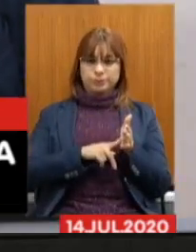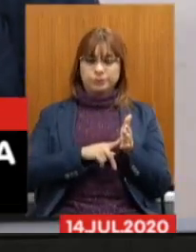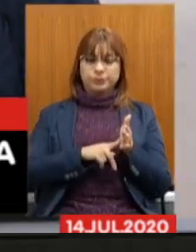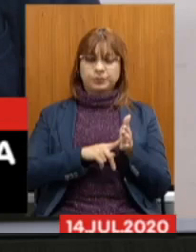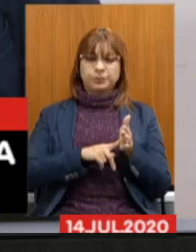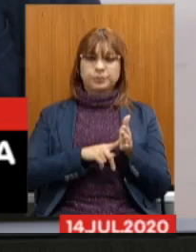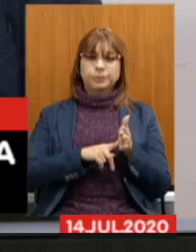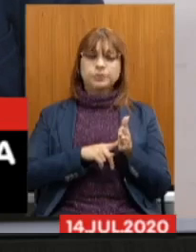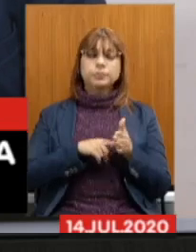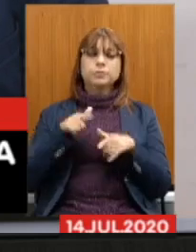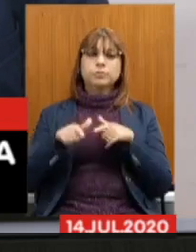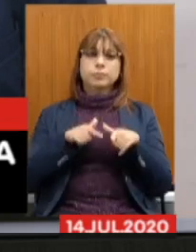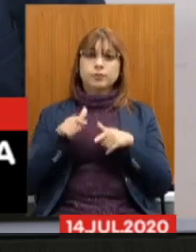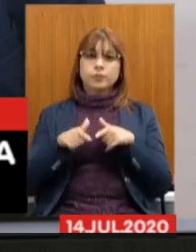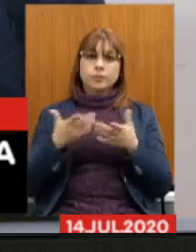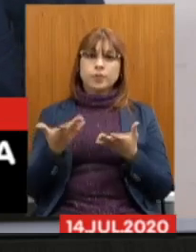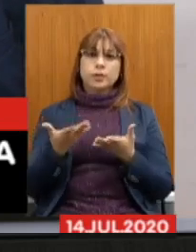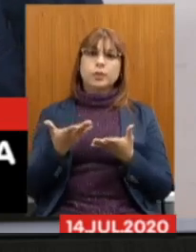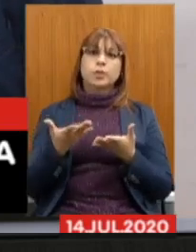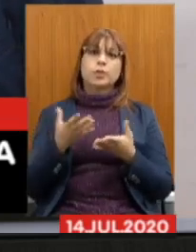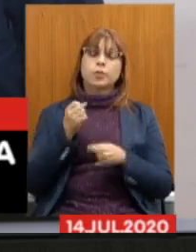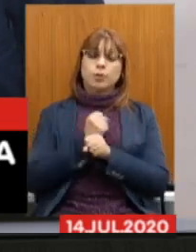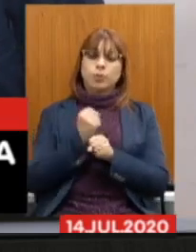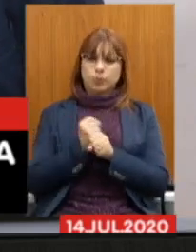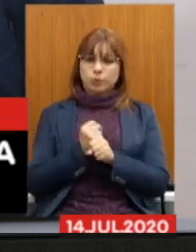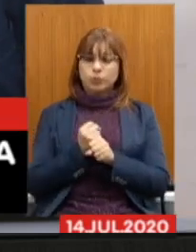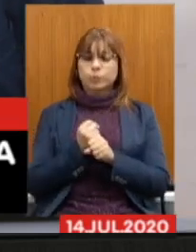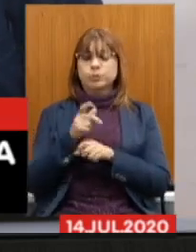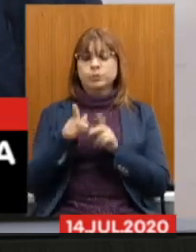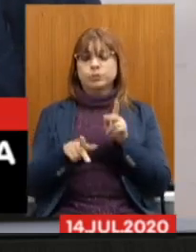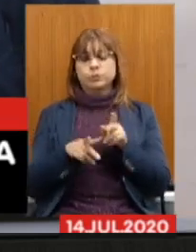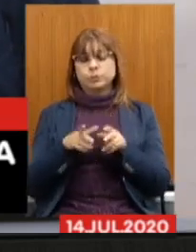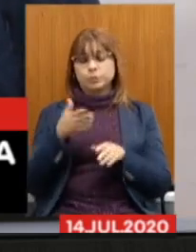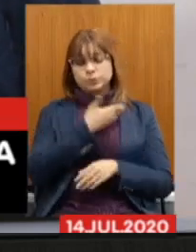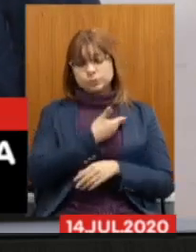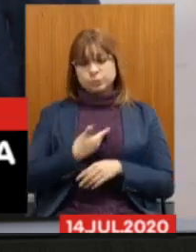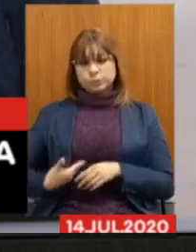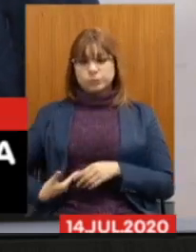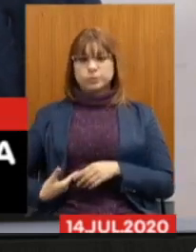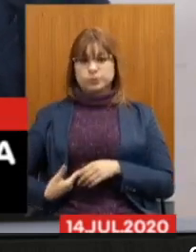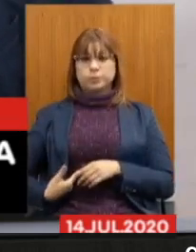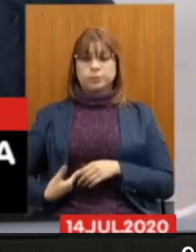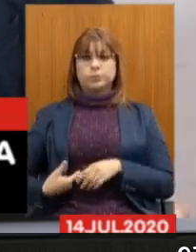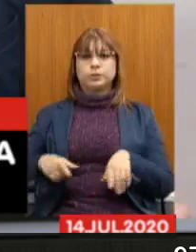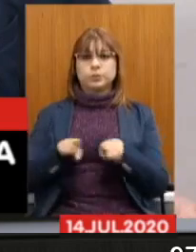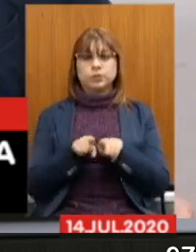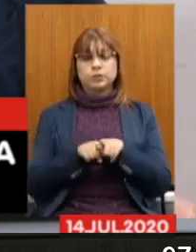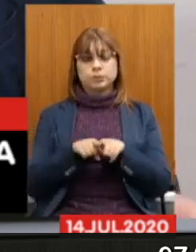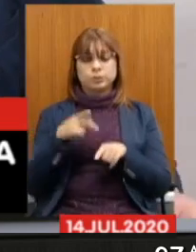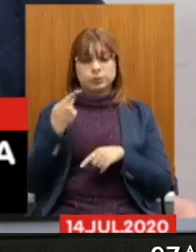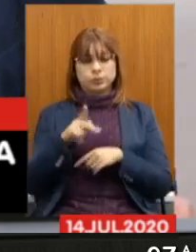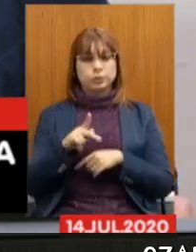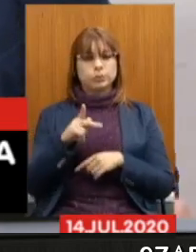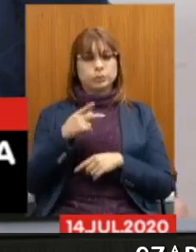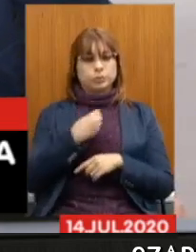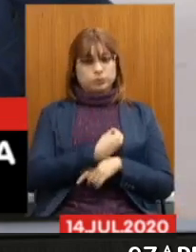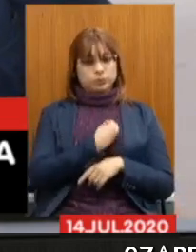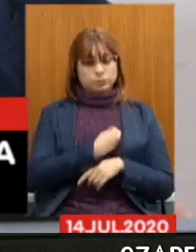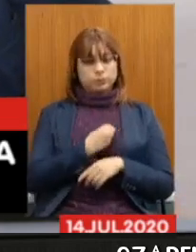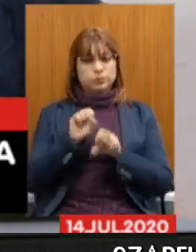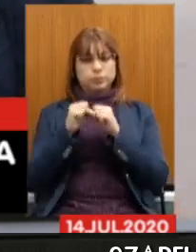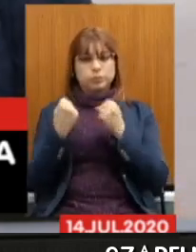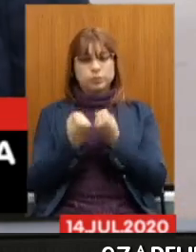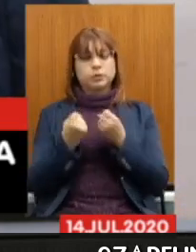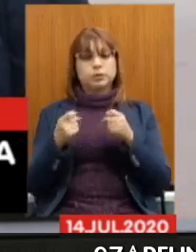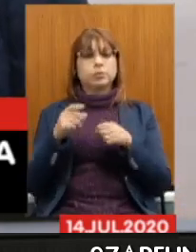Estado de Minas Gerais, pela disponibilidade em participar desse seminário e pela exposição que acaba